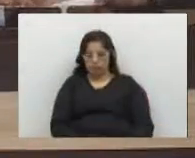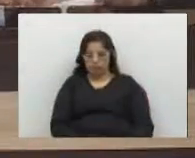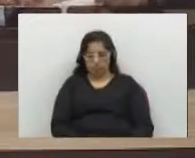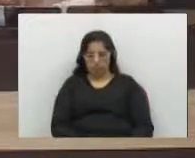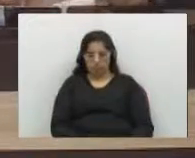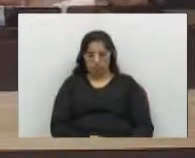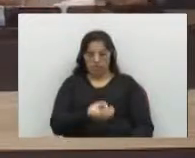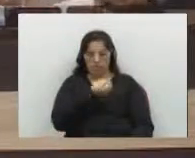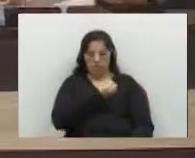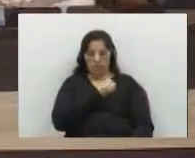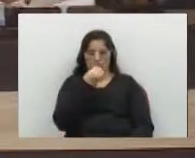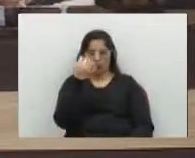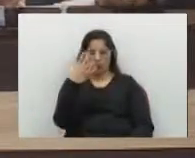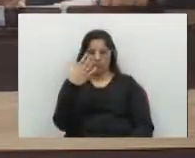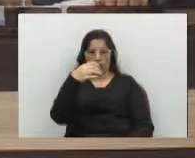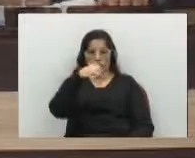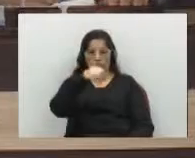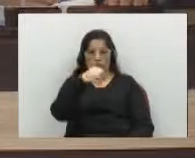Requerimento número